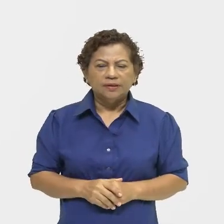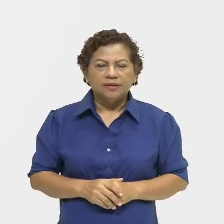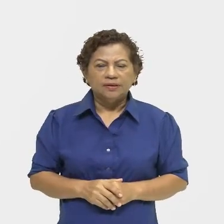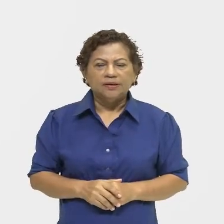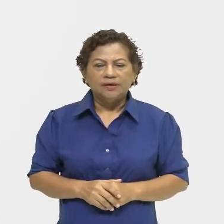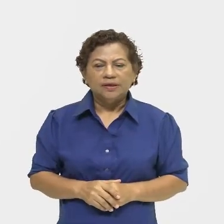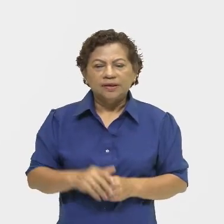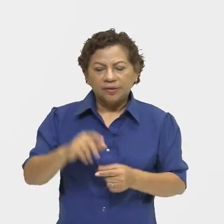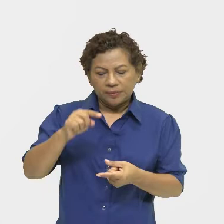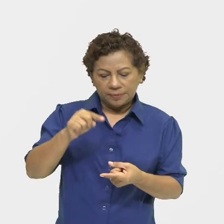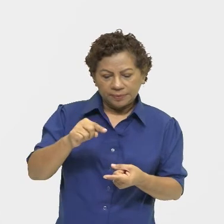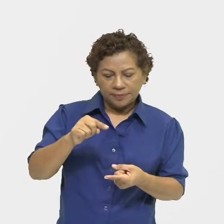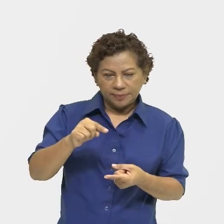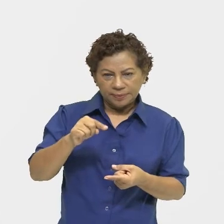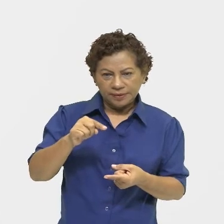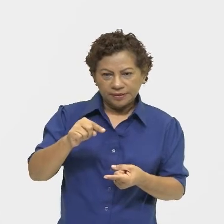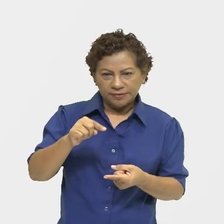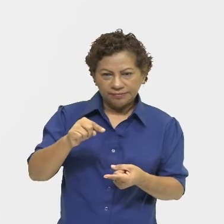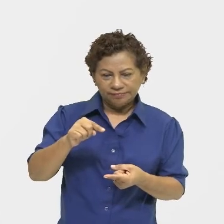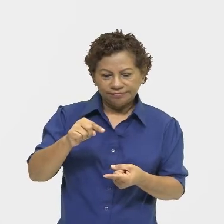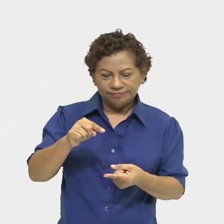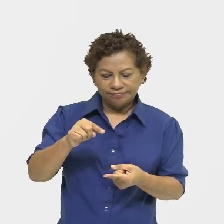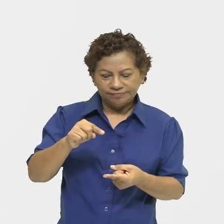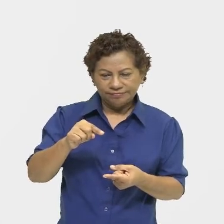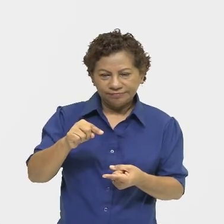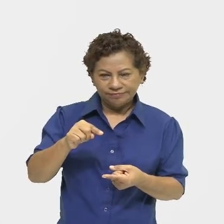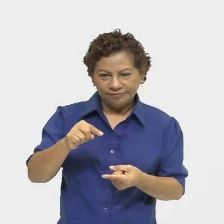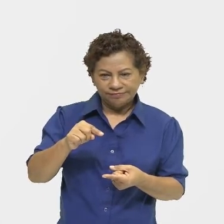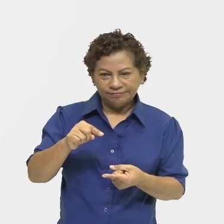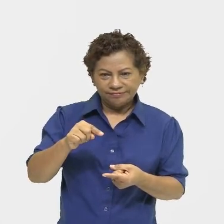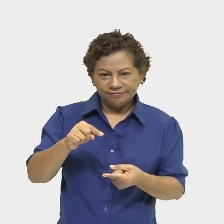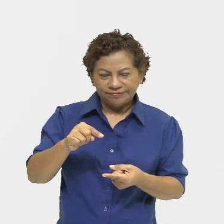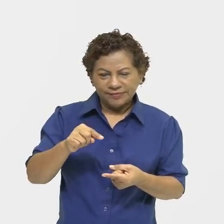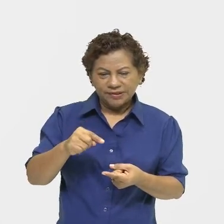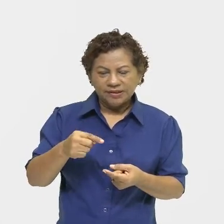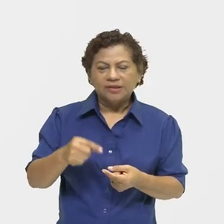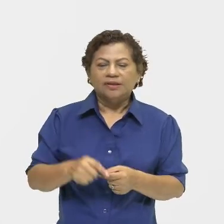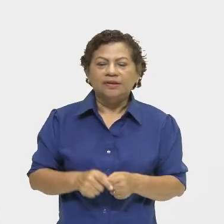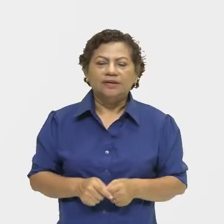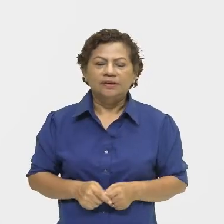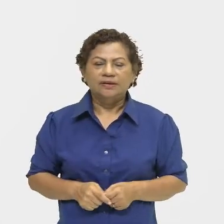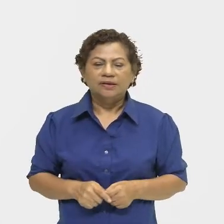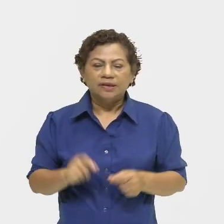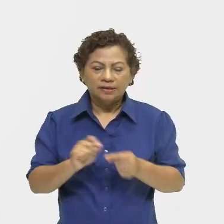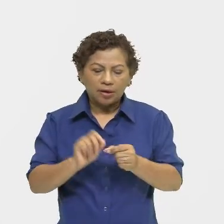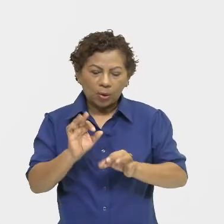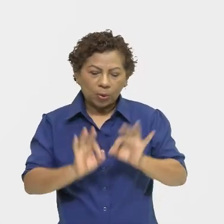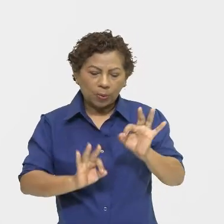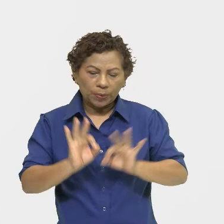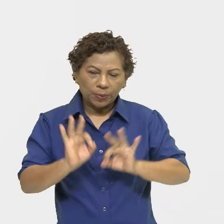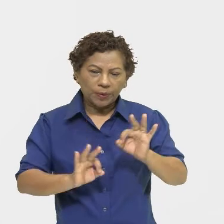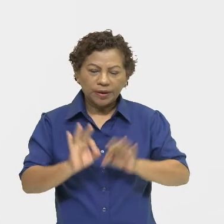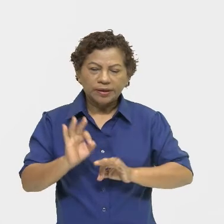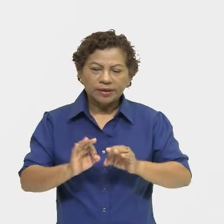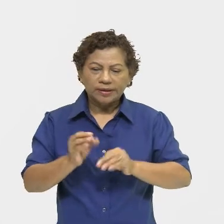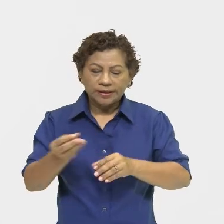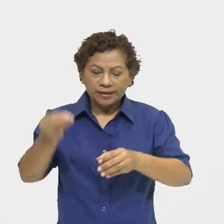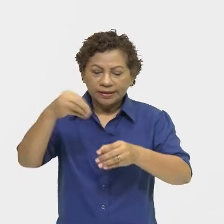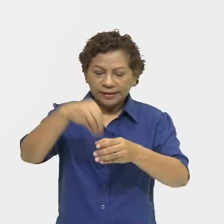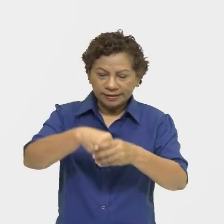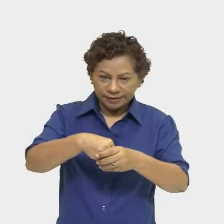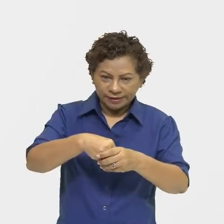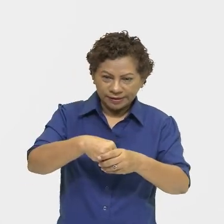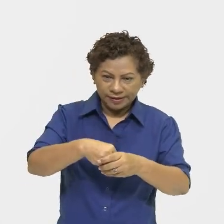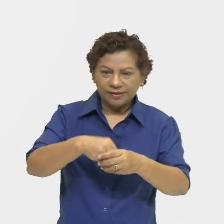corresponde a um pequeno cesto de palha trançada, contendo sementes ou arroz para a produção do